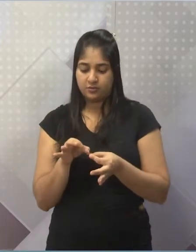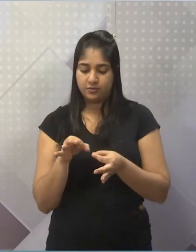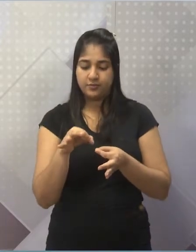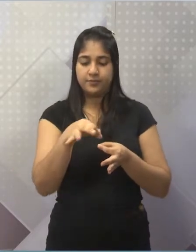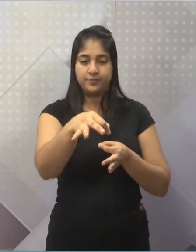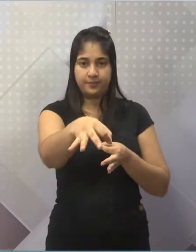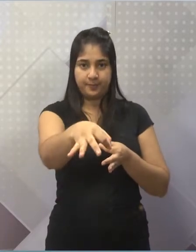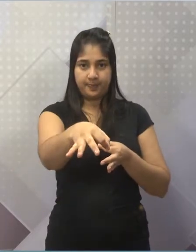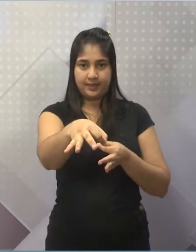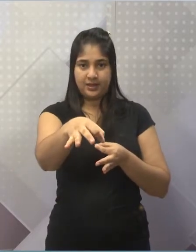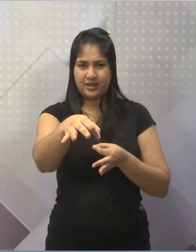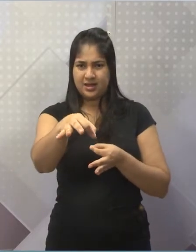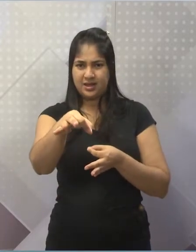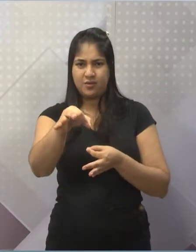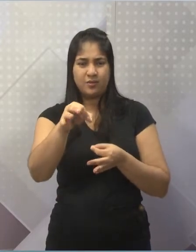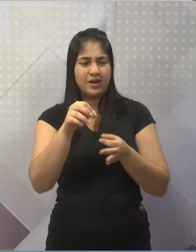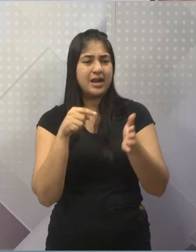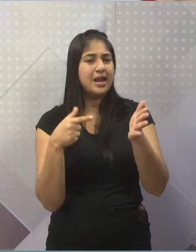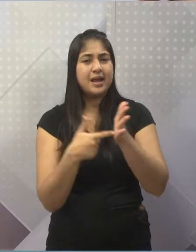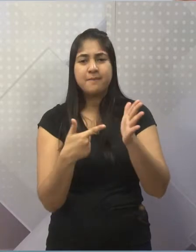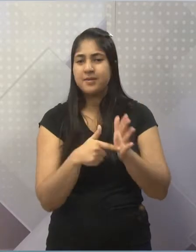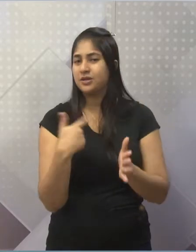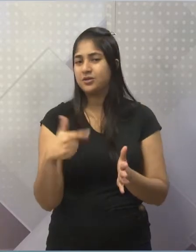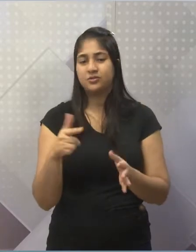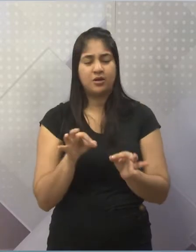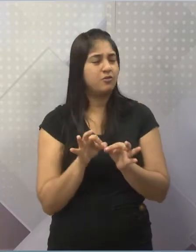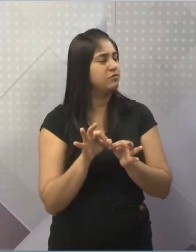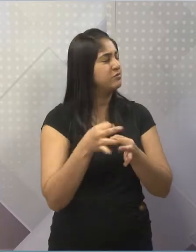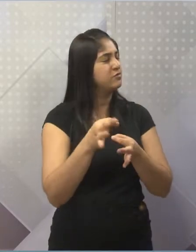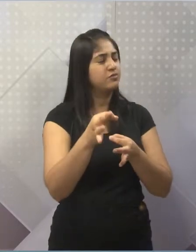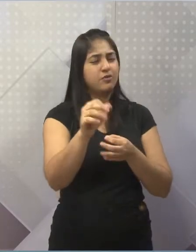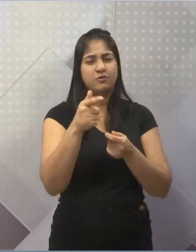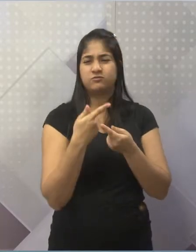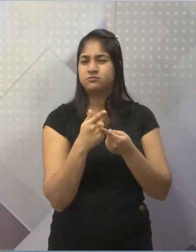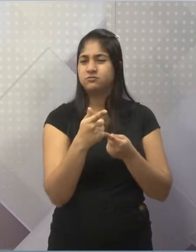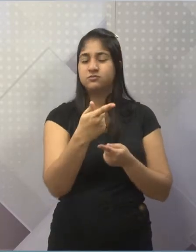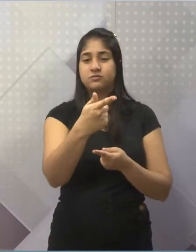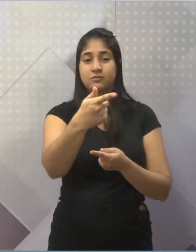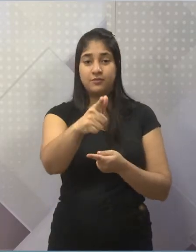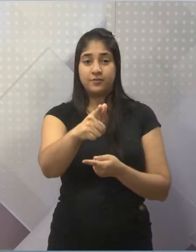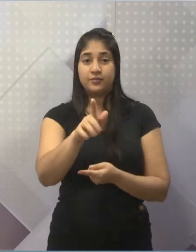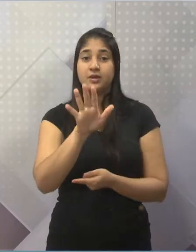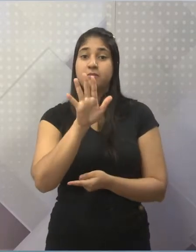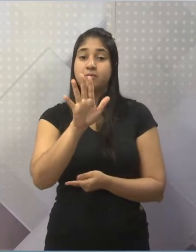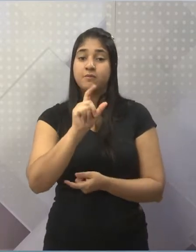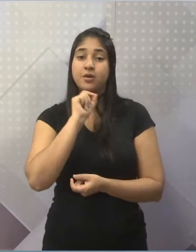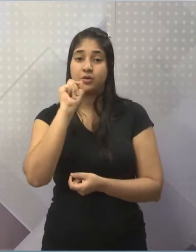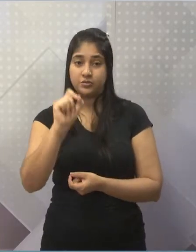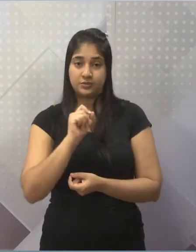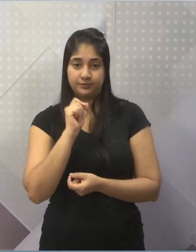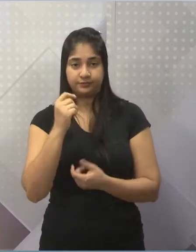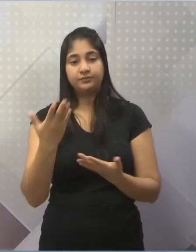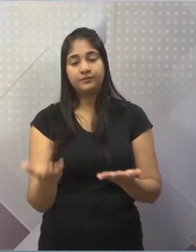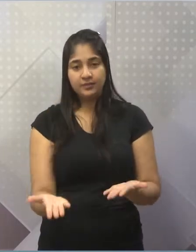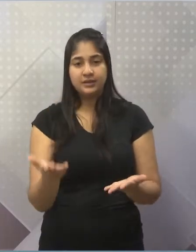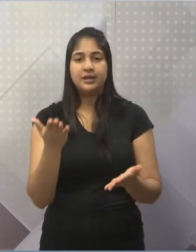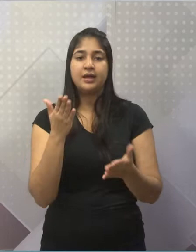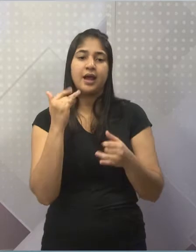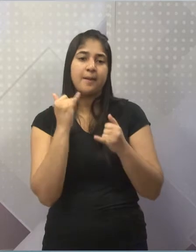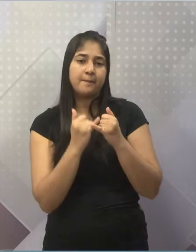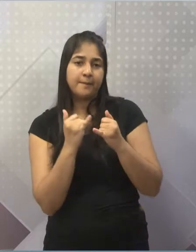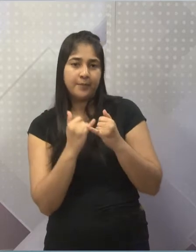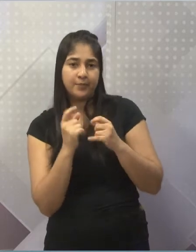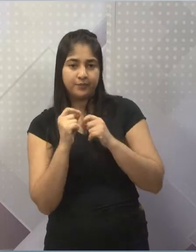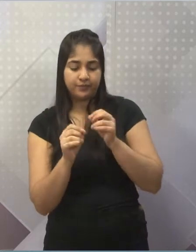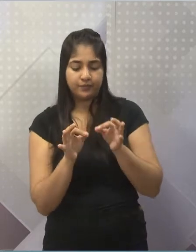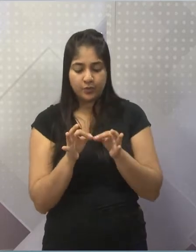que retas são infinitas, elas não param de um lado nem acabam do outro. Então, semi-reta